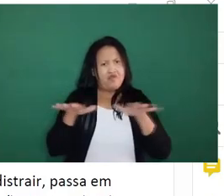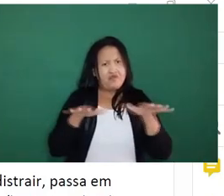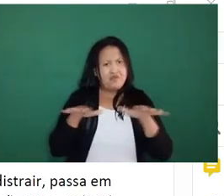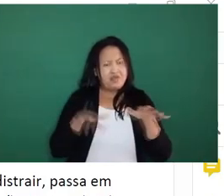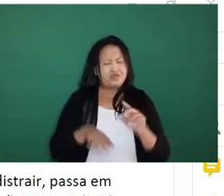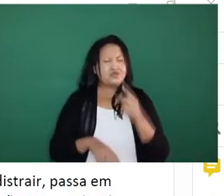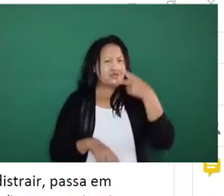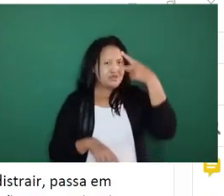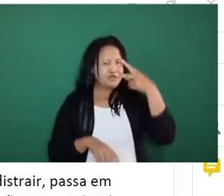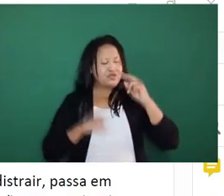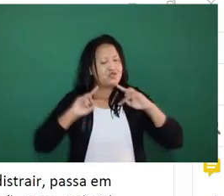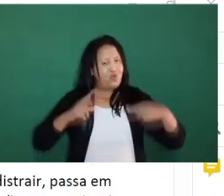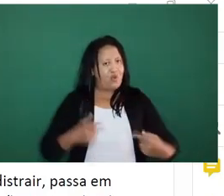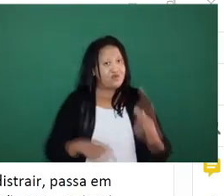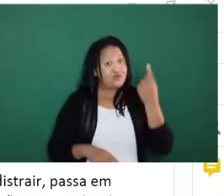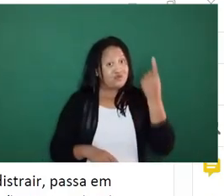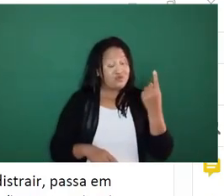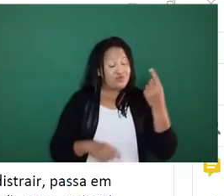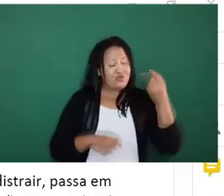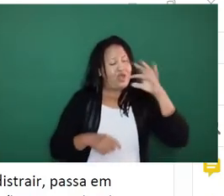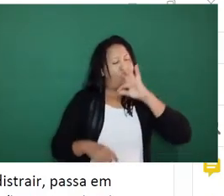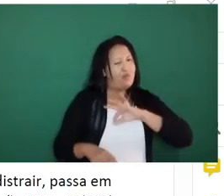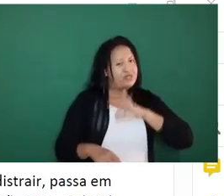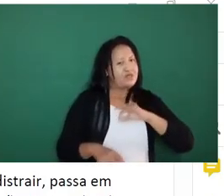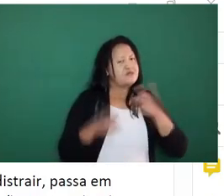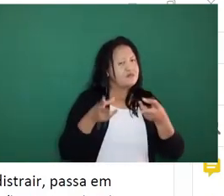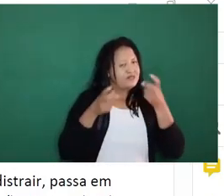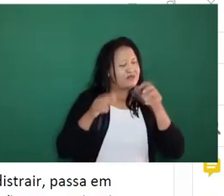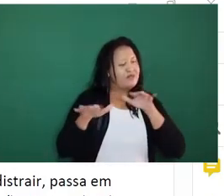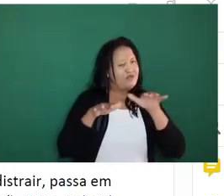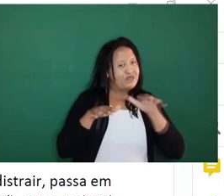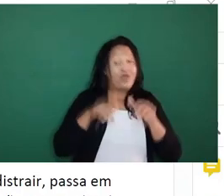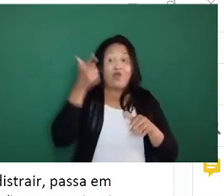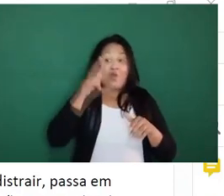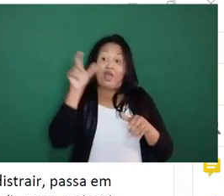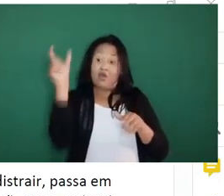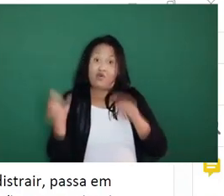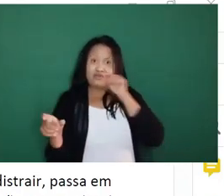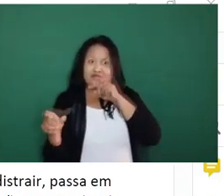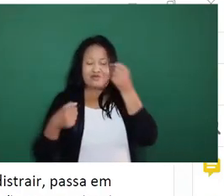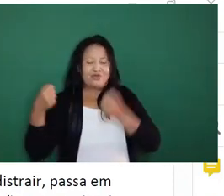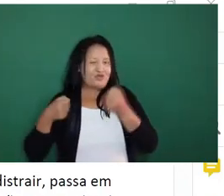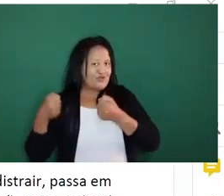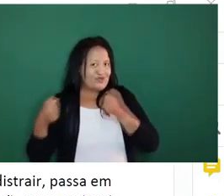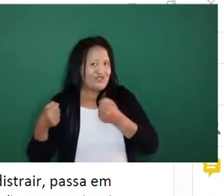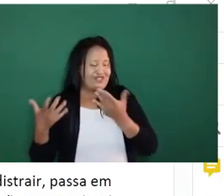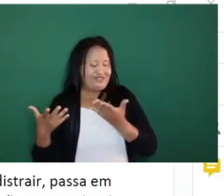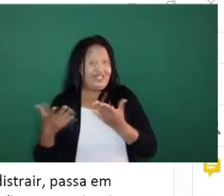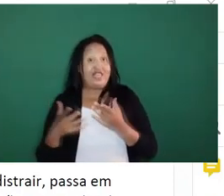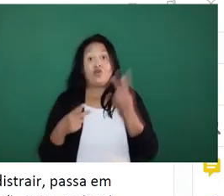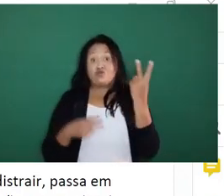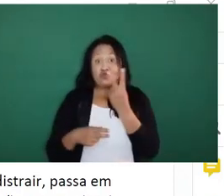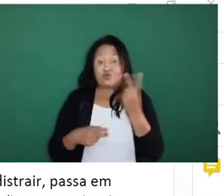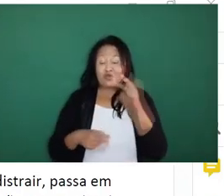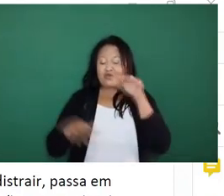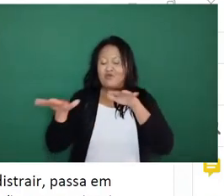corpos um de um policial que percebe a movimentação e a outra do motorista como são dois movimentos